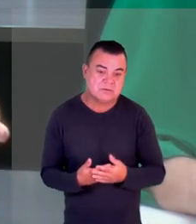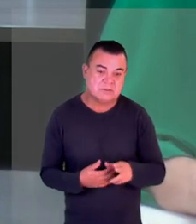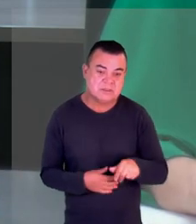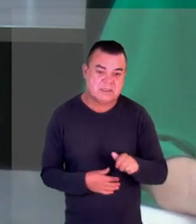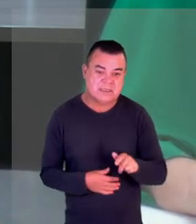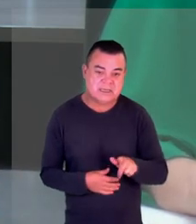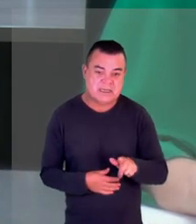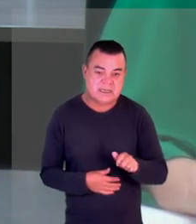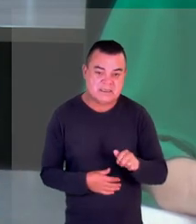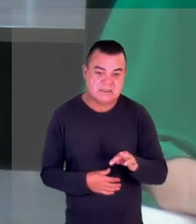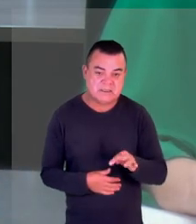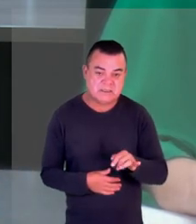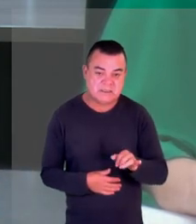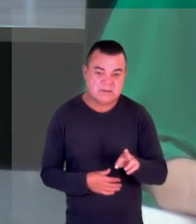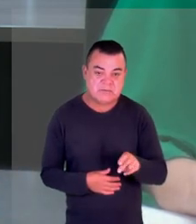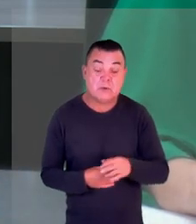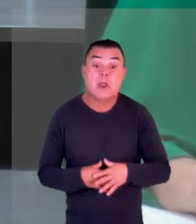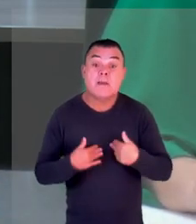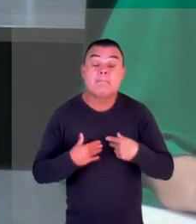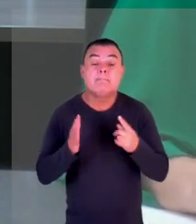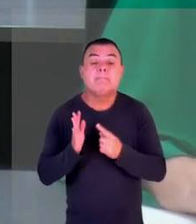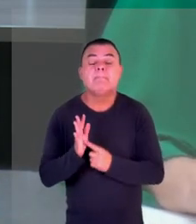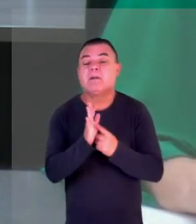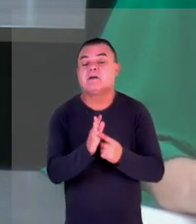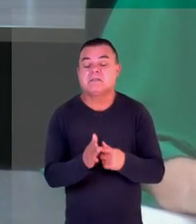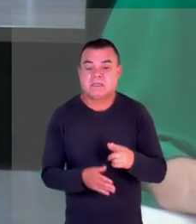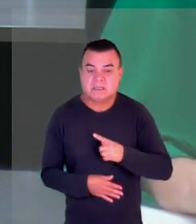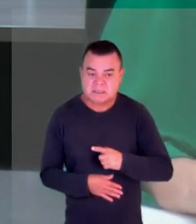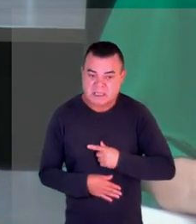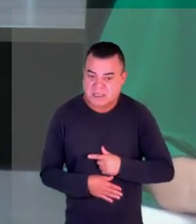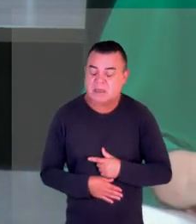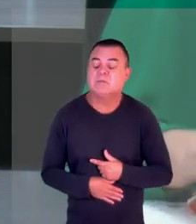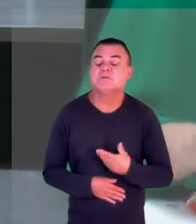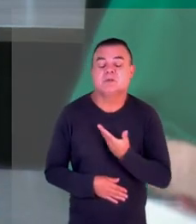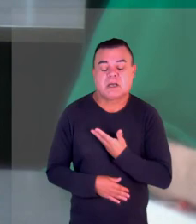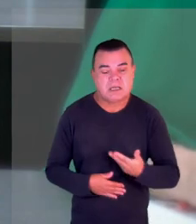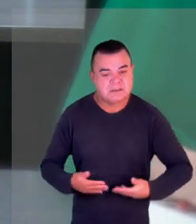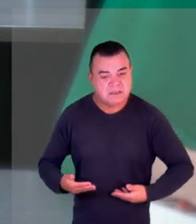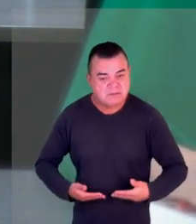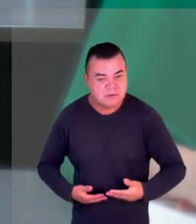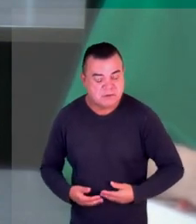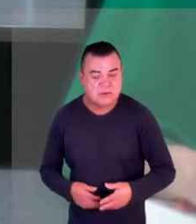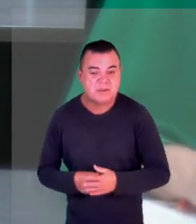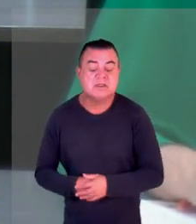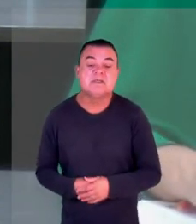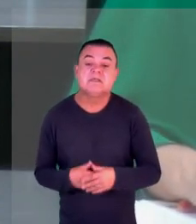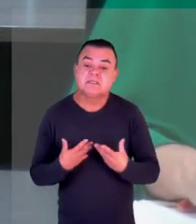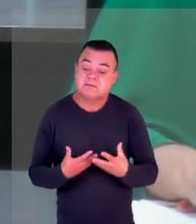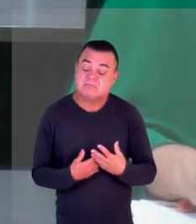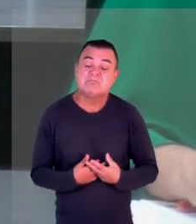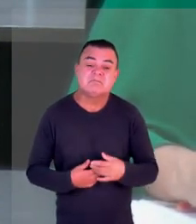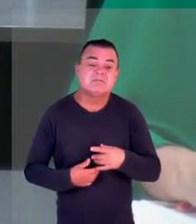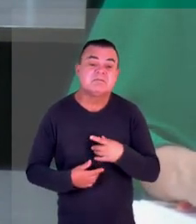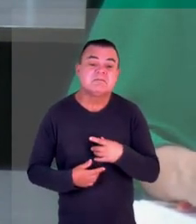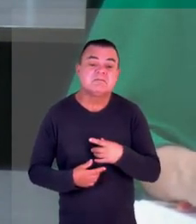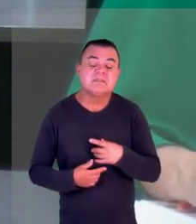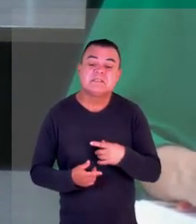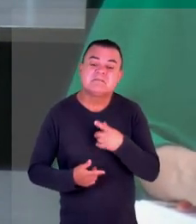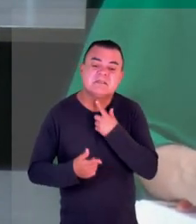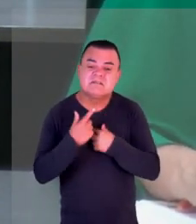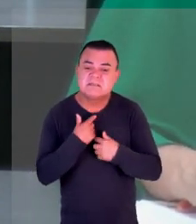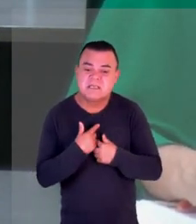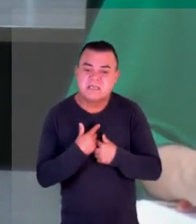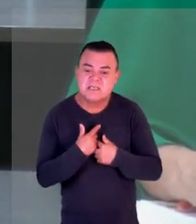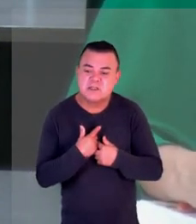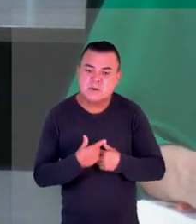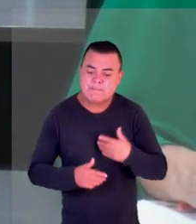grupo de colegas e servidores assim muito dispostos ainda a aprender e atuar em conjunto porque